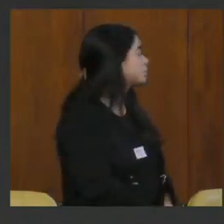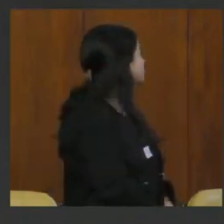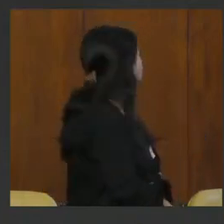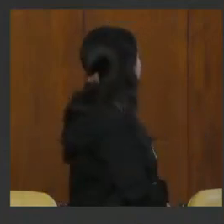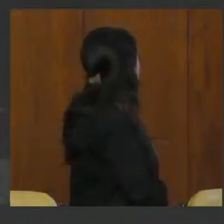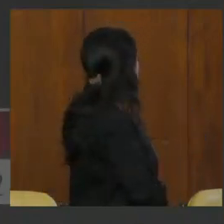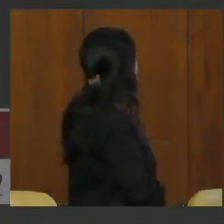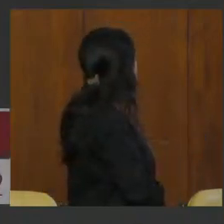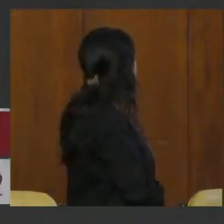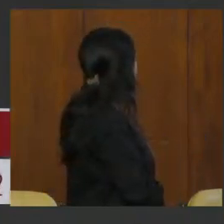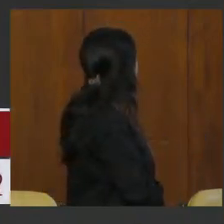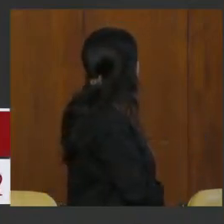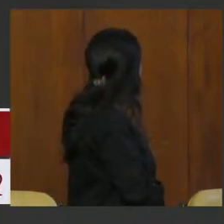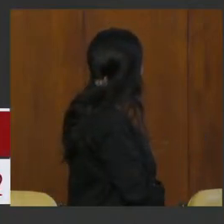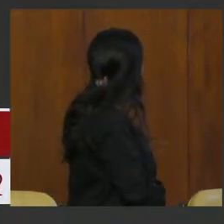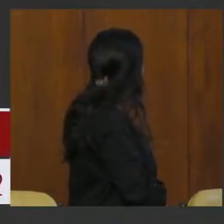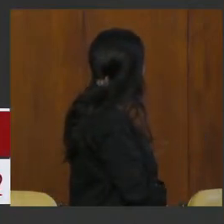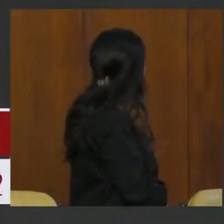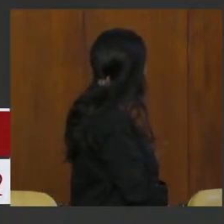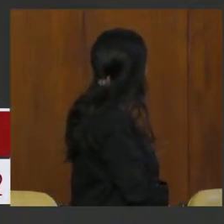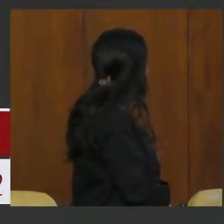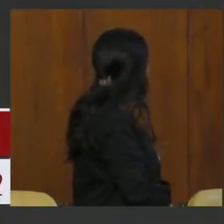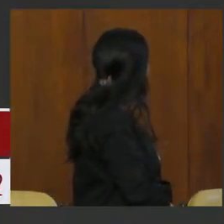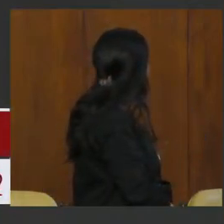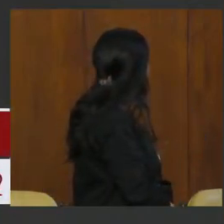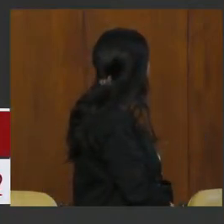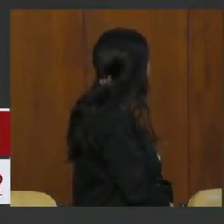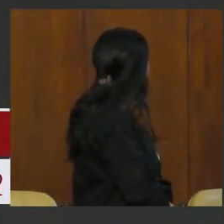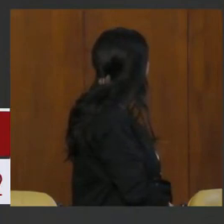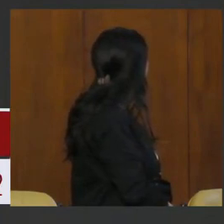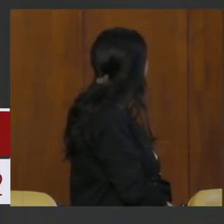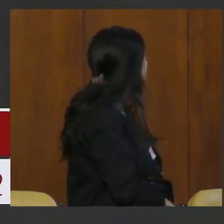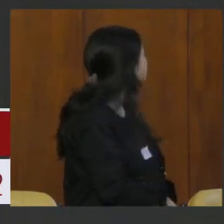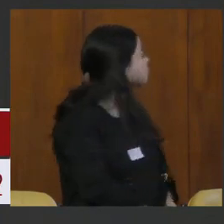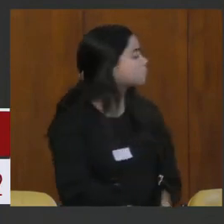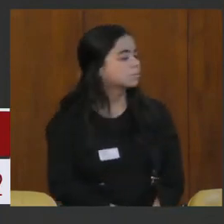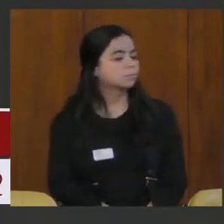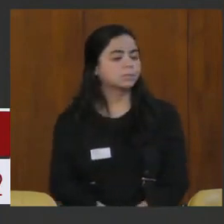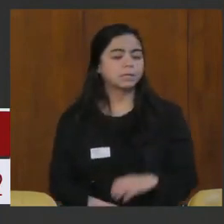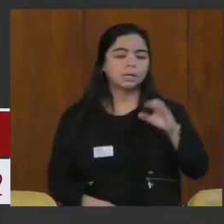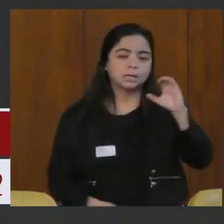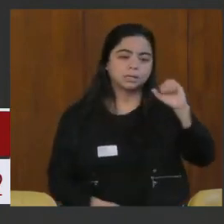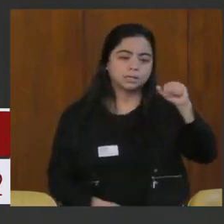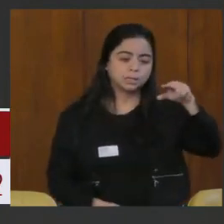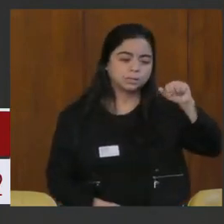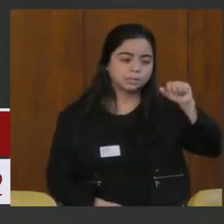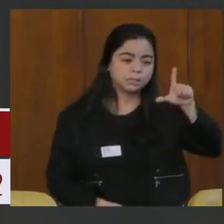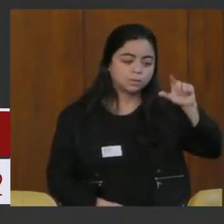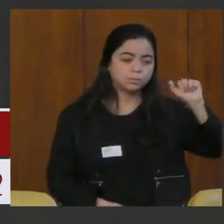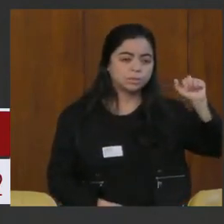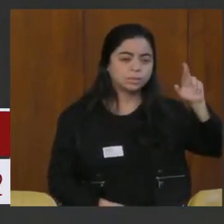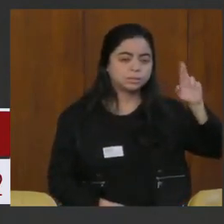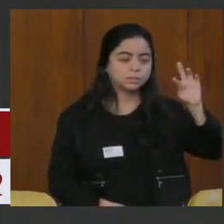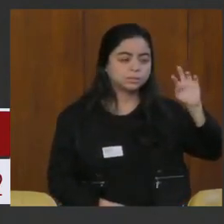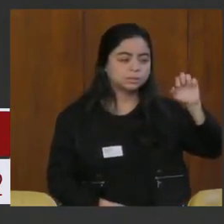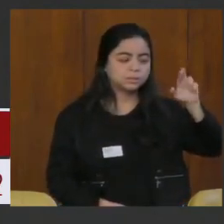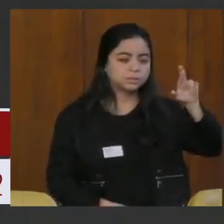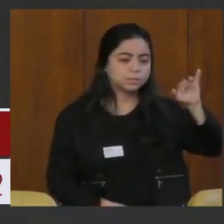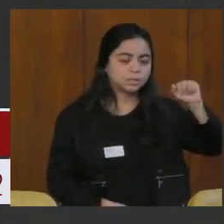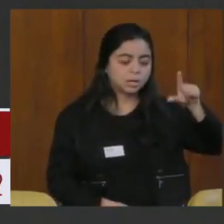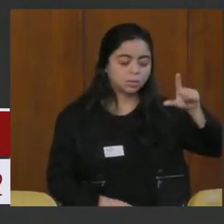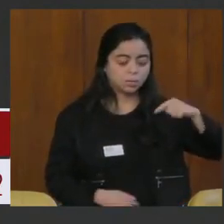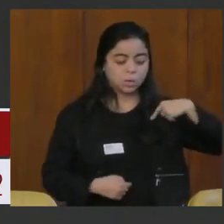A comunicação, aqui o canal arterial está errado lá em cima, desculpe. O canal arterial é um vasinho que todo mundo tem, que, se